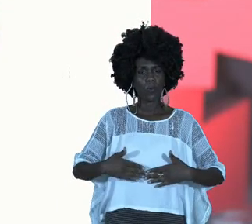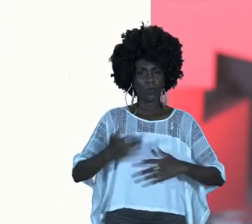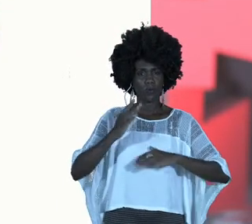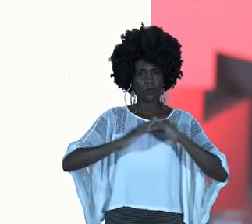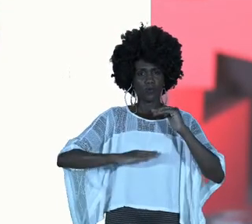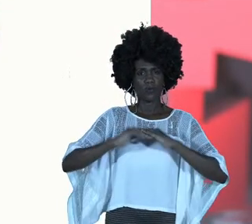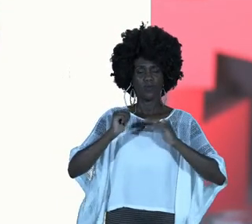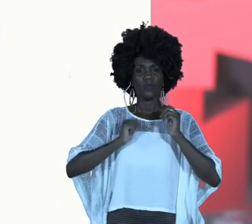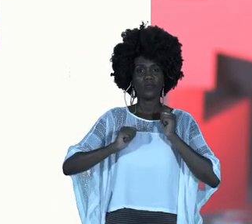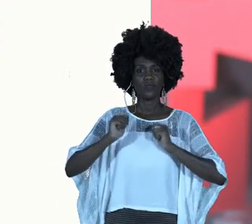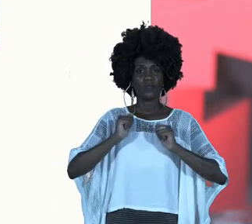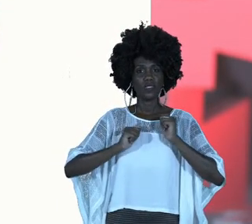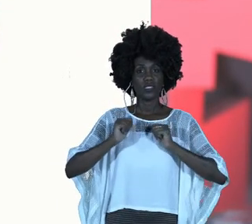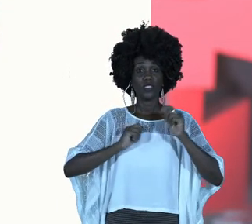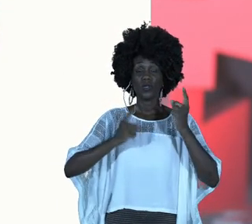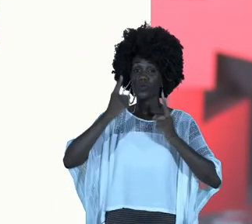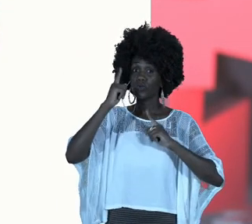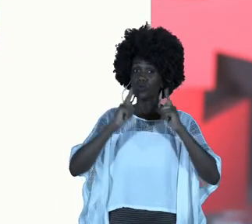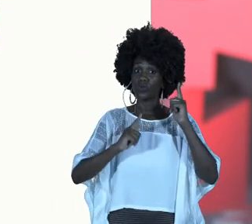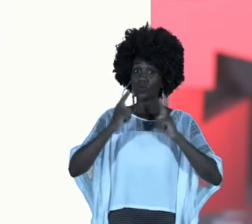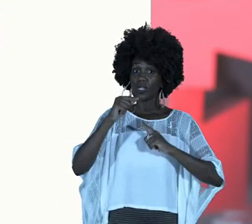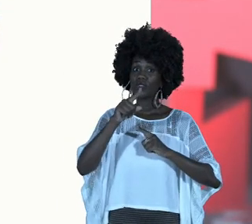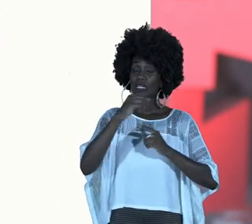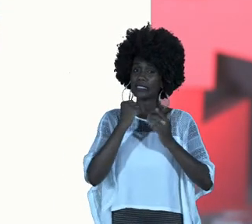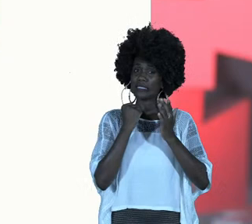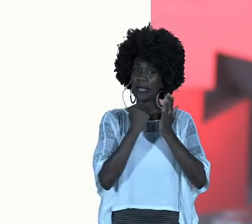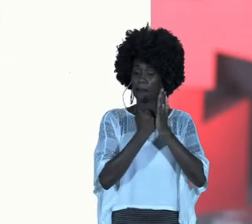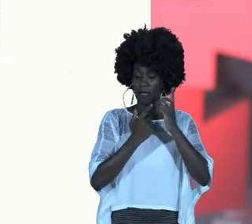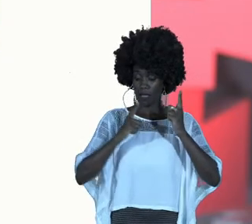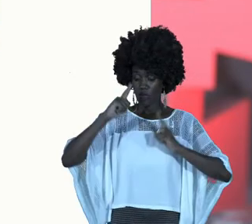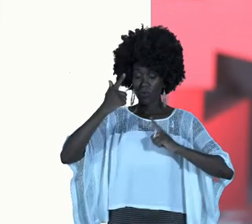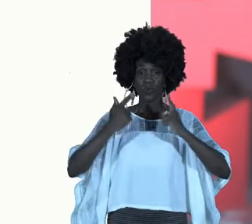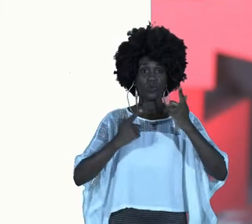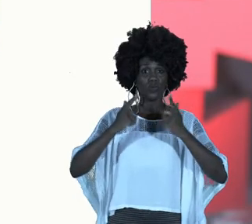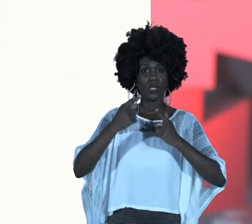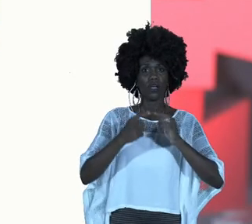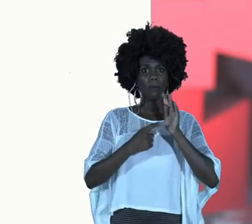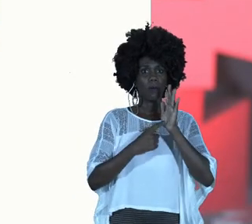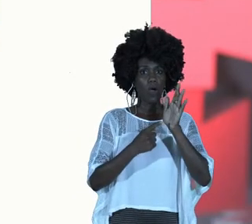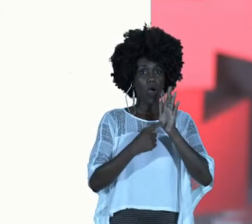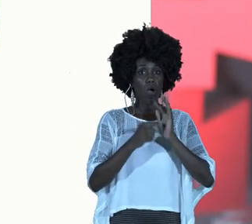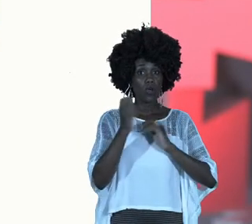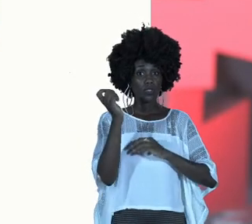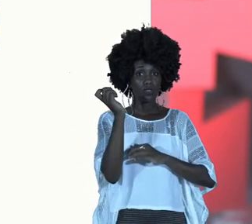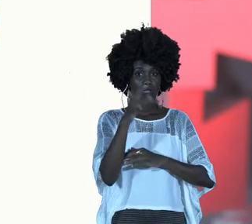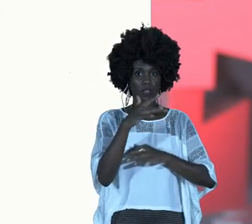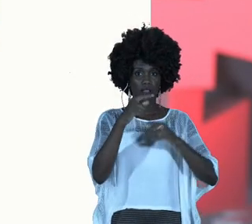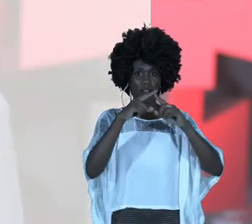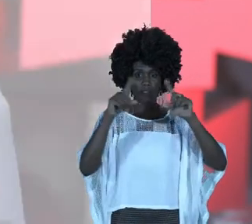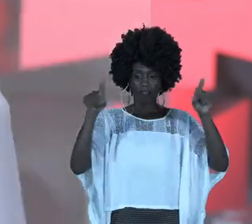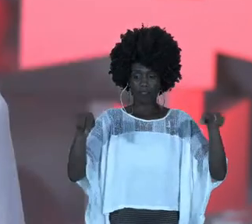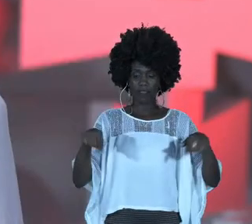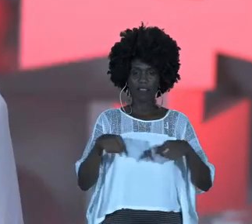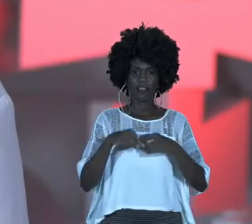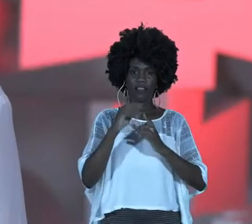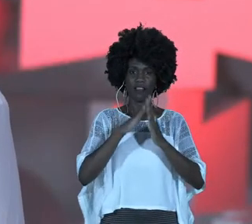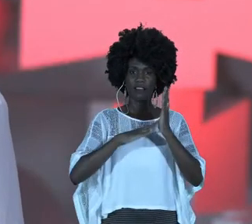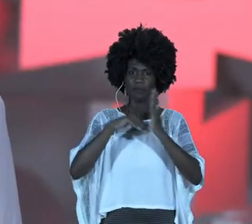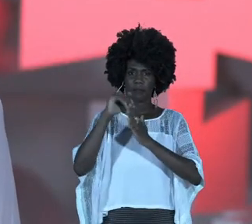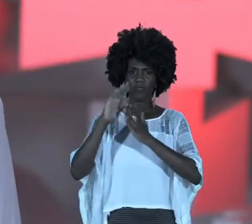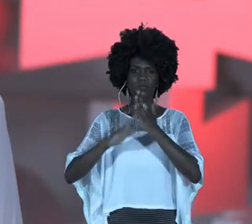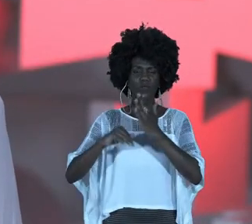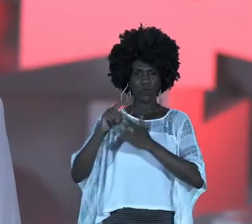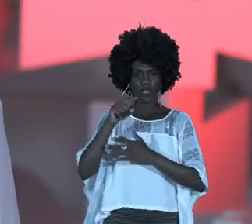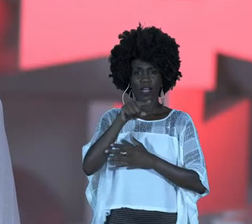do gesto. E essa marca do gesto fica nos traços da pintura, fica no ritmo da pintura,